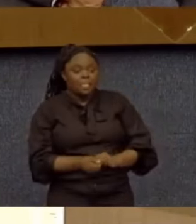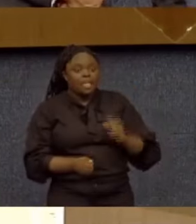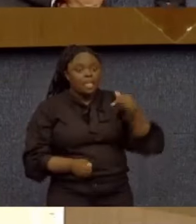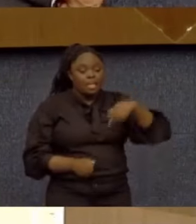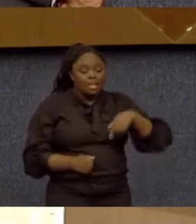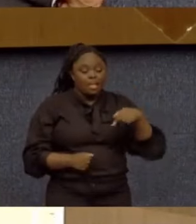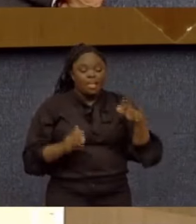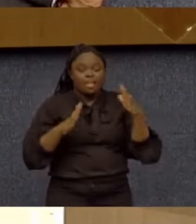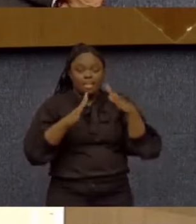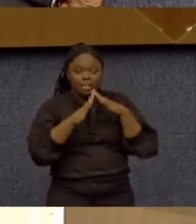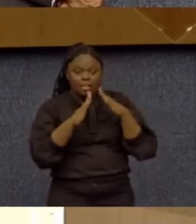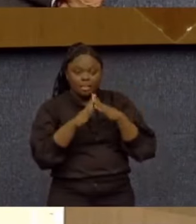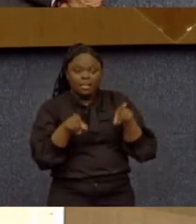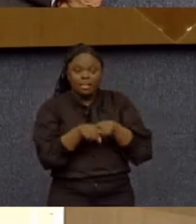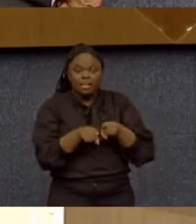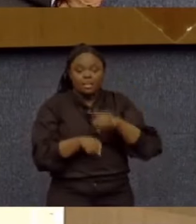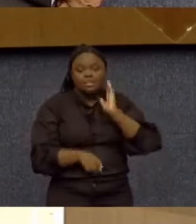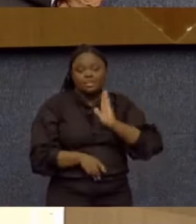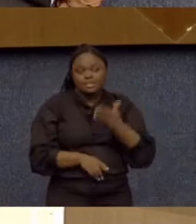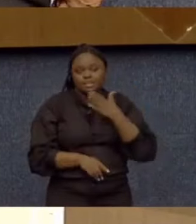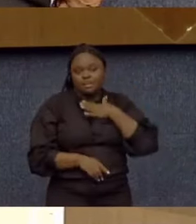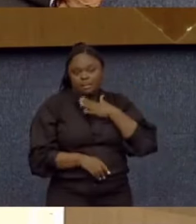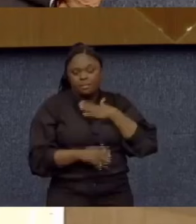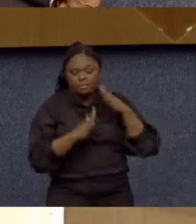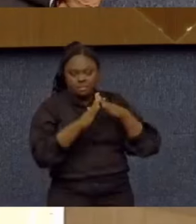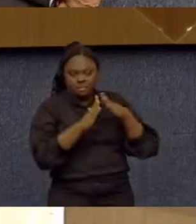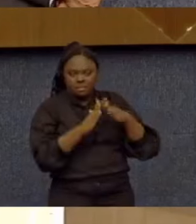essa casa, também já foi minha casa.